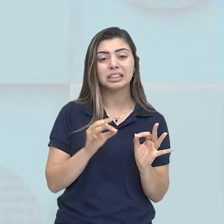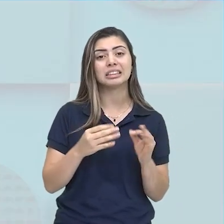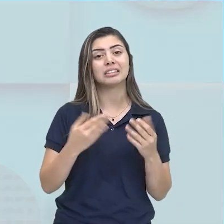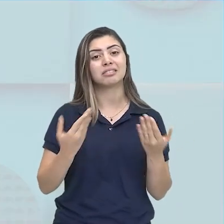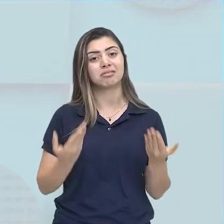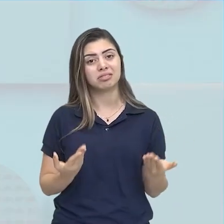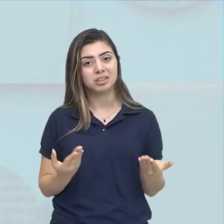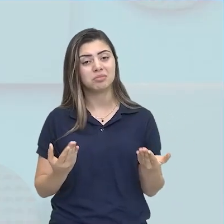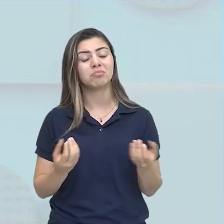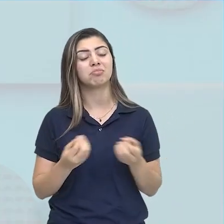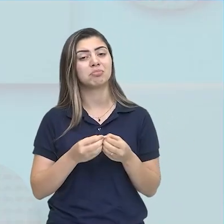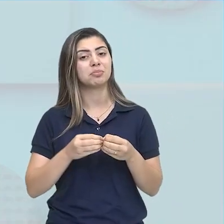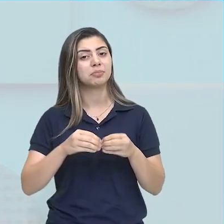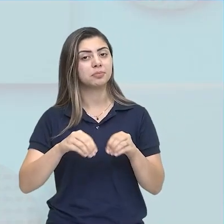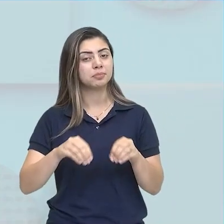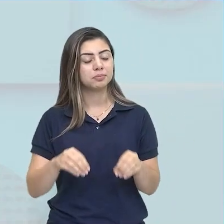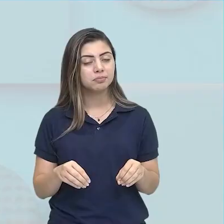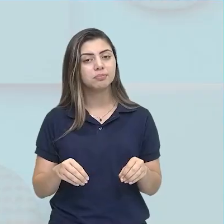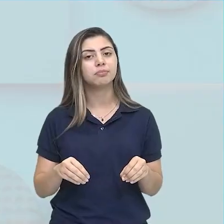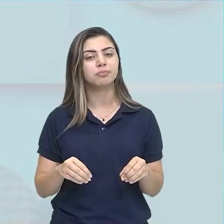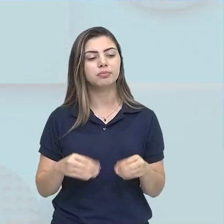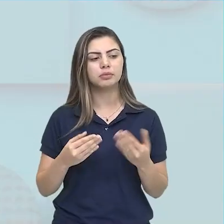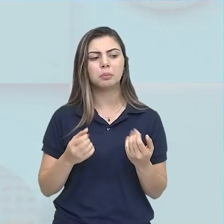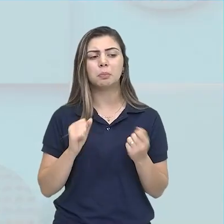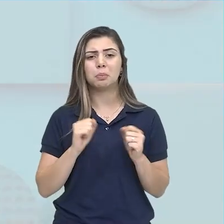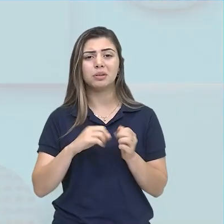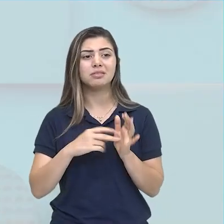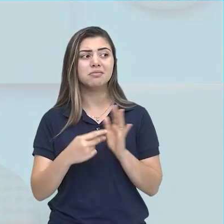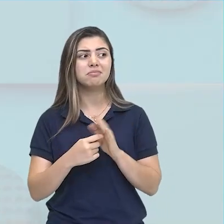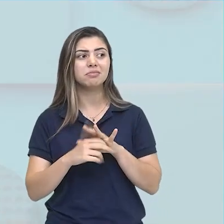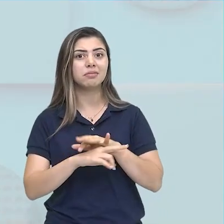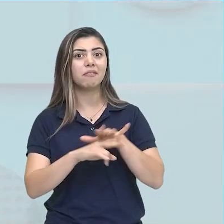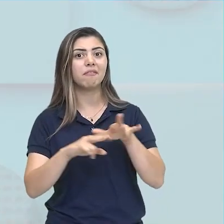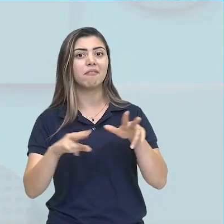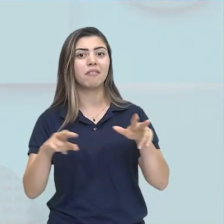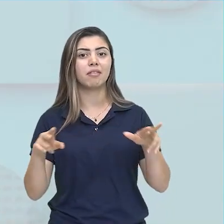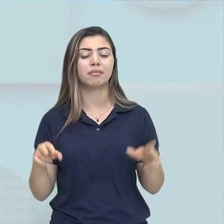também pode possibilitar sentidos diferentes.